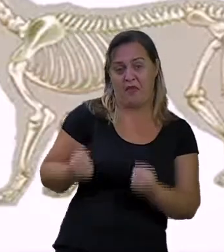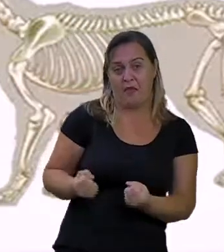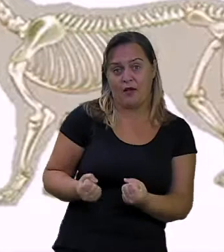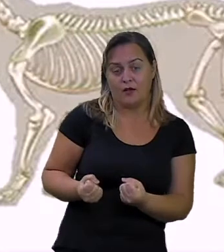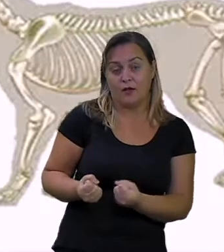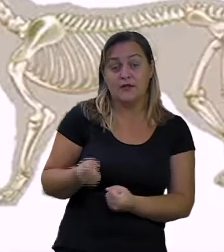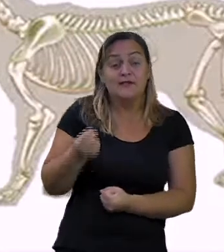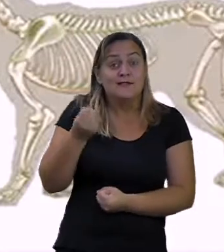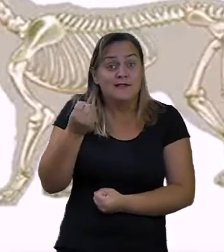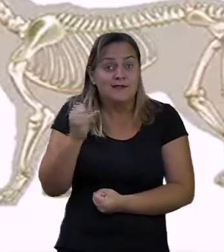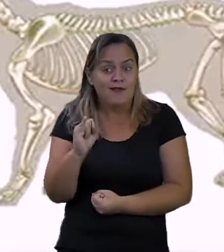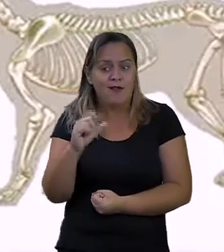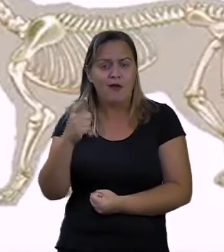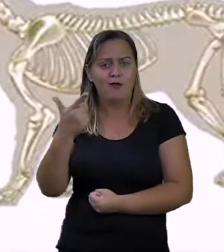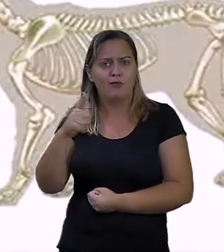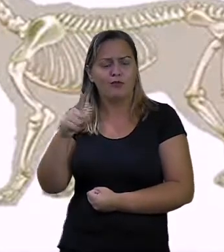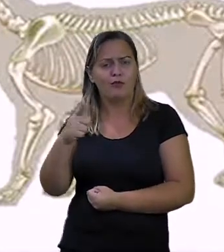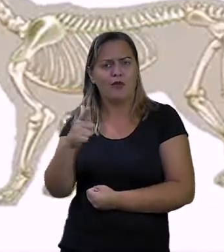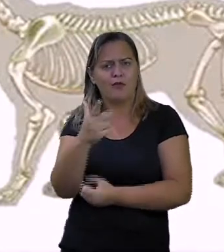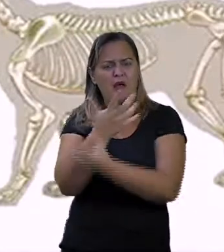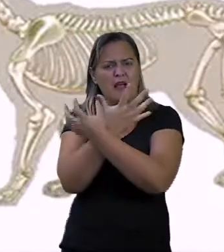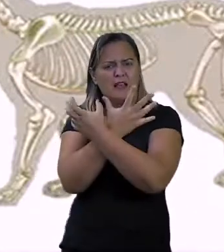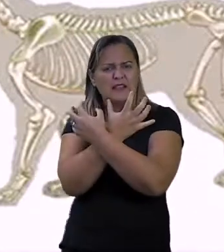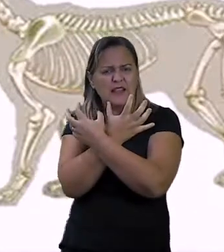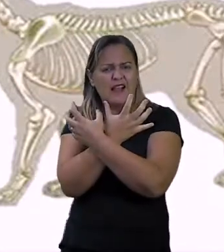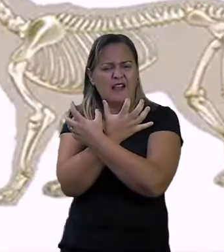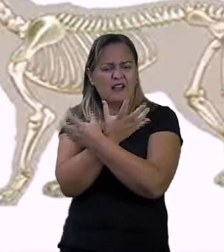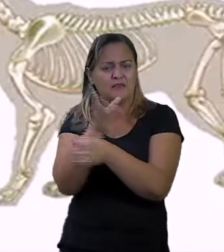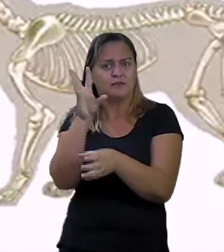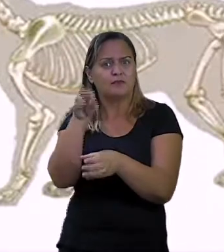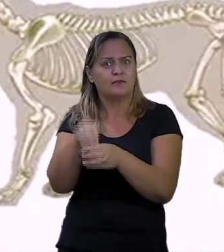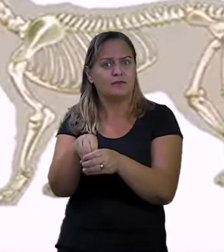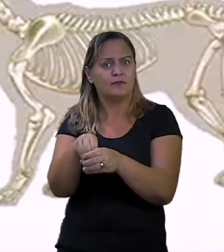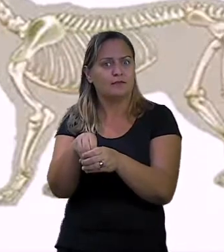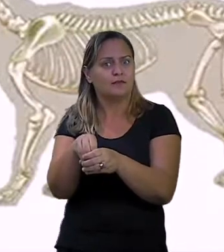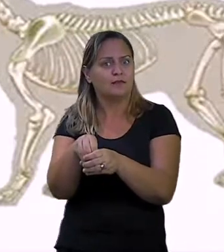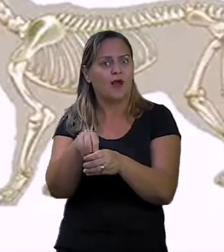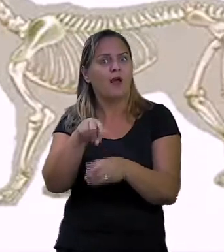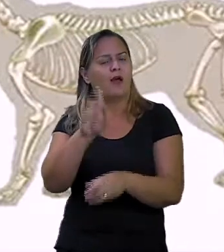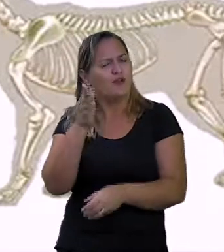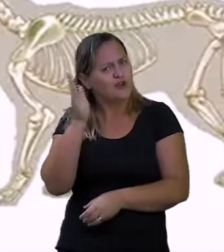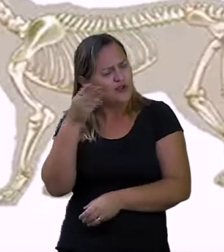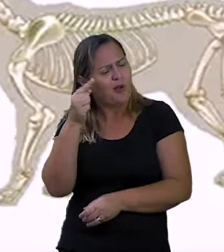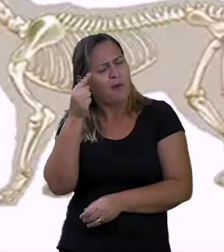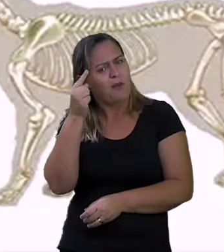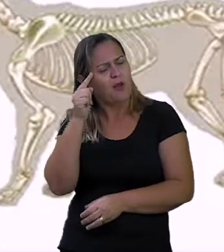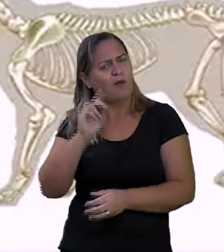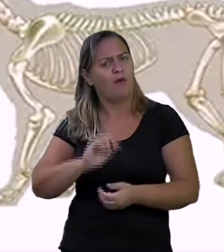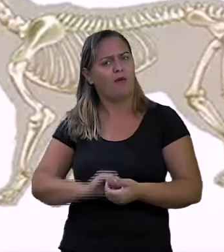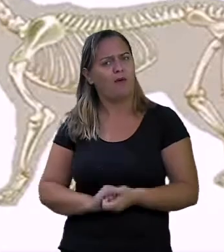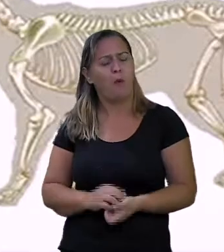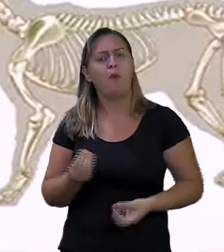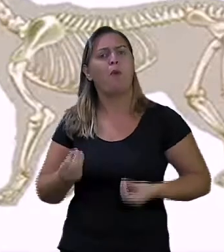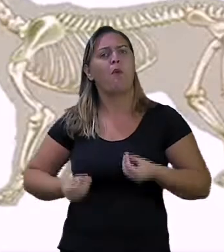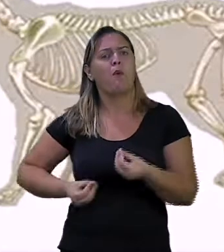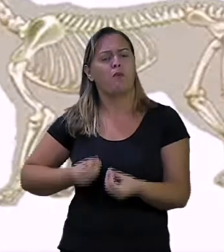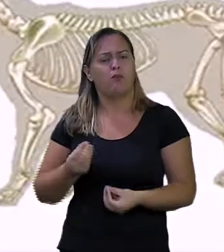pé, trazer toda essa estruturação de um corpo, fazer uma sustentação